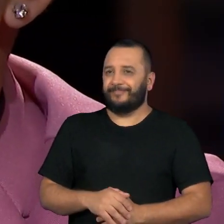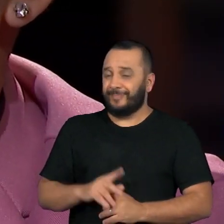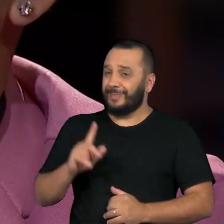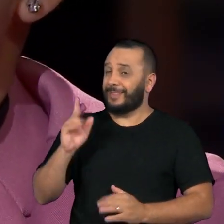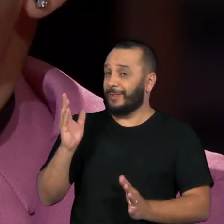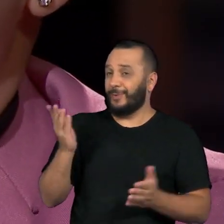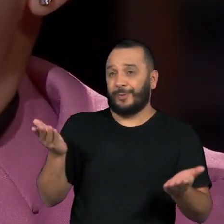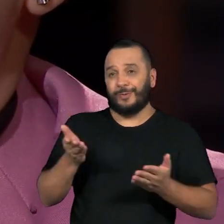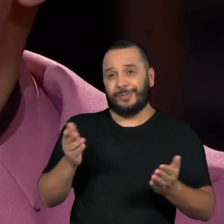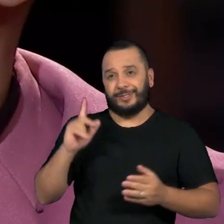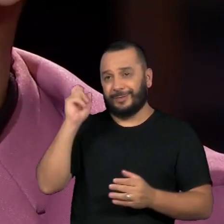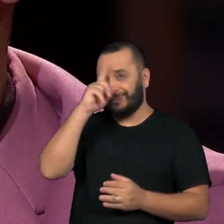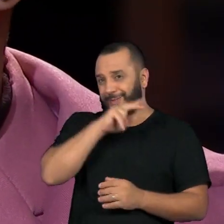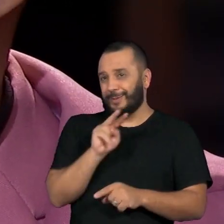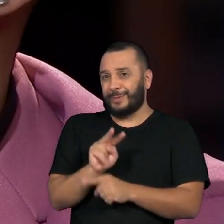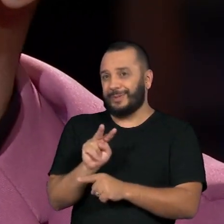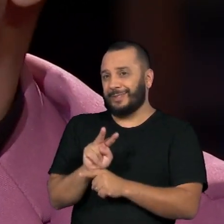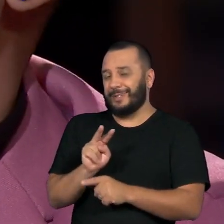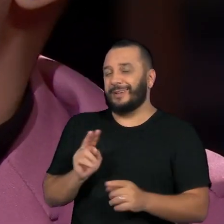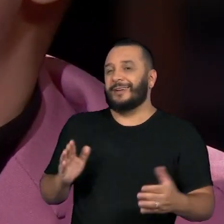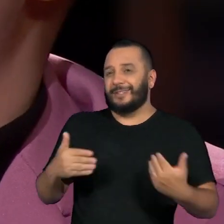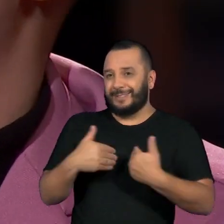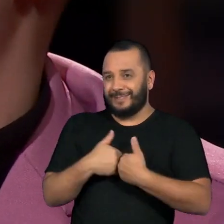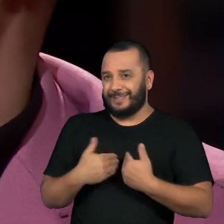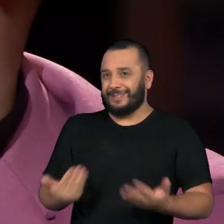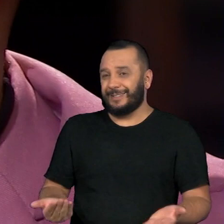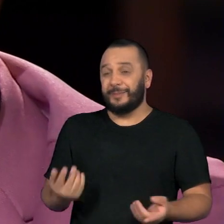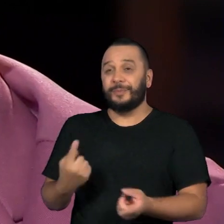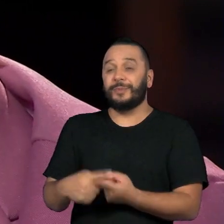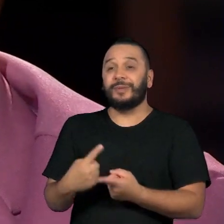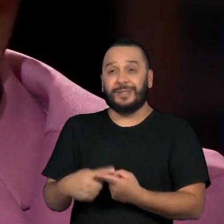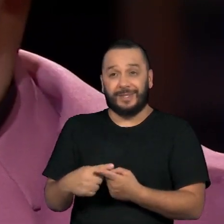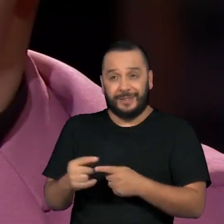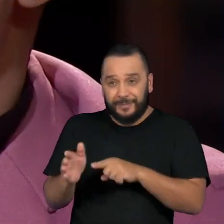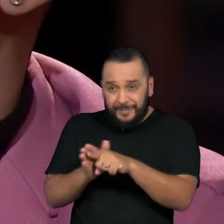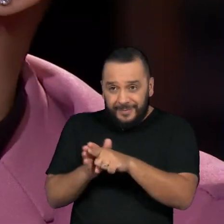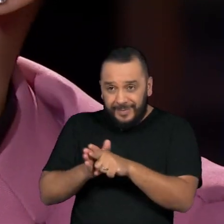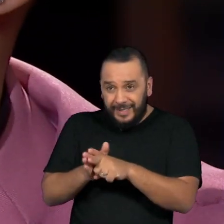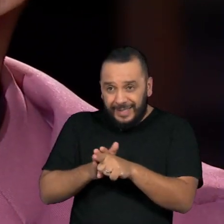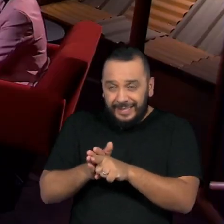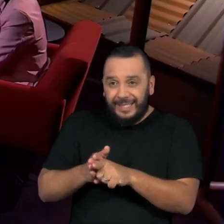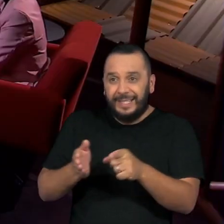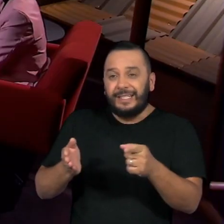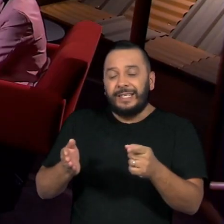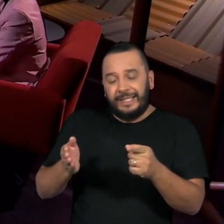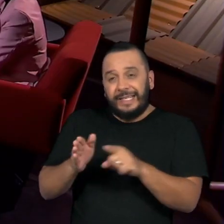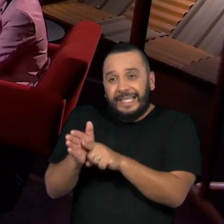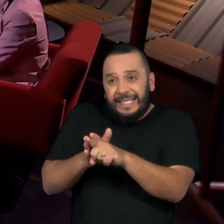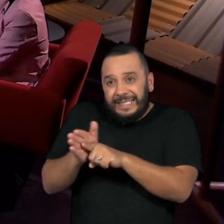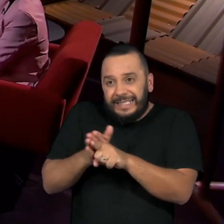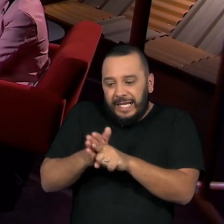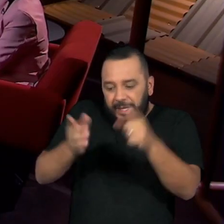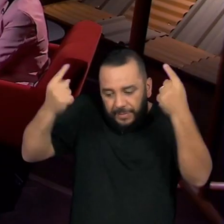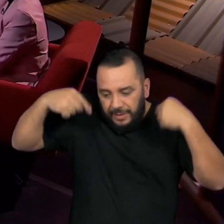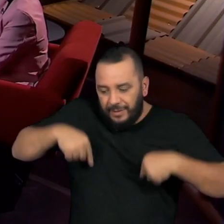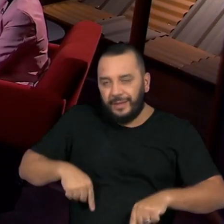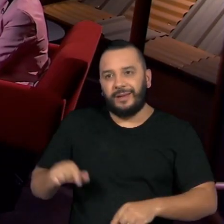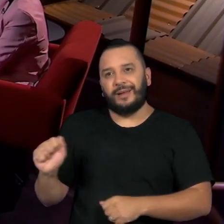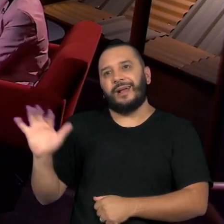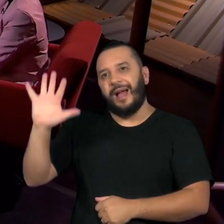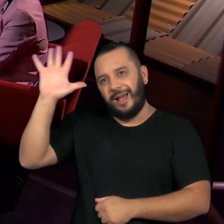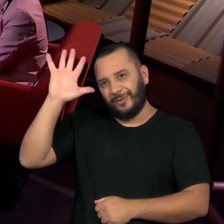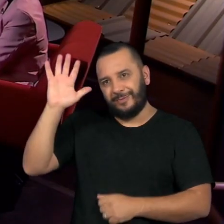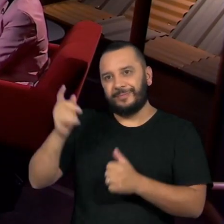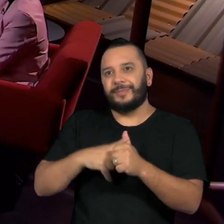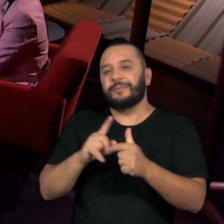cuidado, né? O acesso ao laudo é extremamente caro. Terapias são caras, a gente não encontra muitas vezes